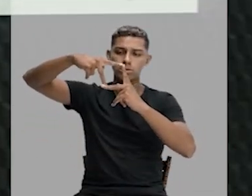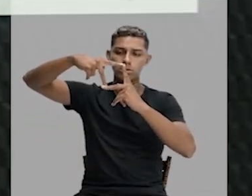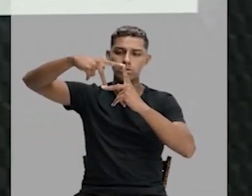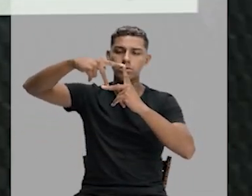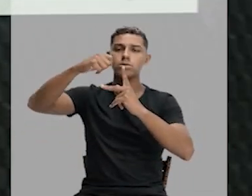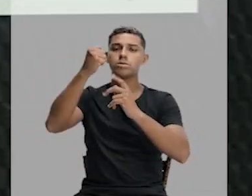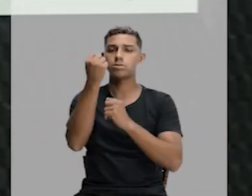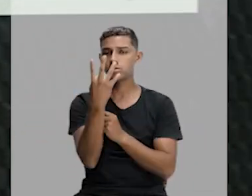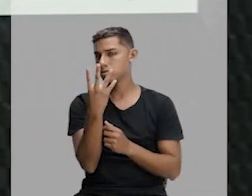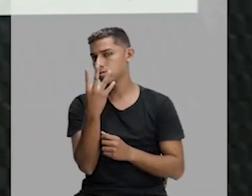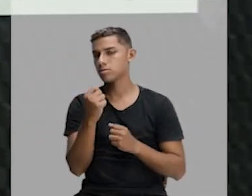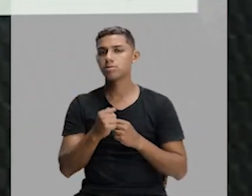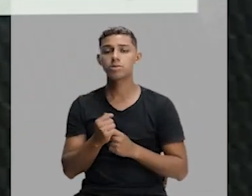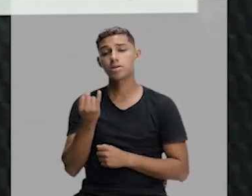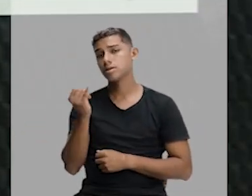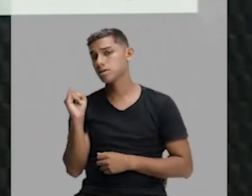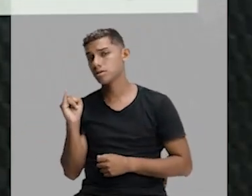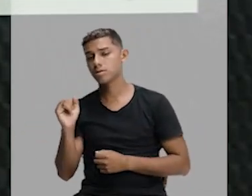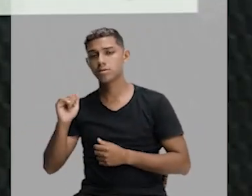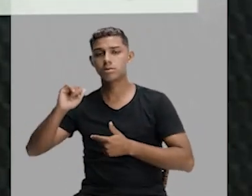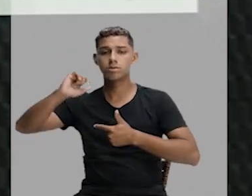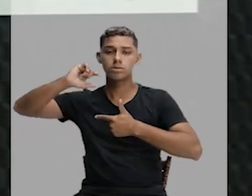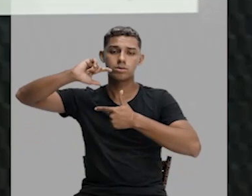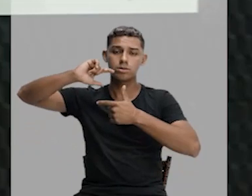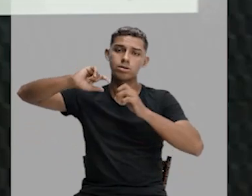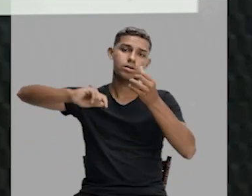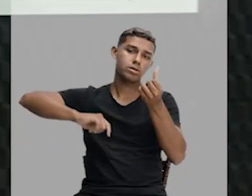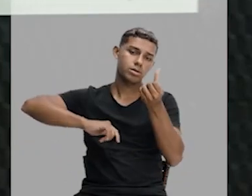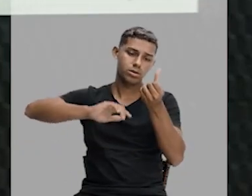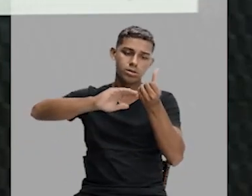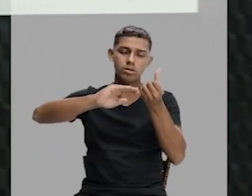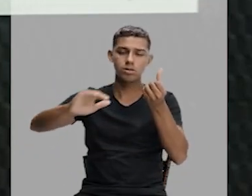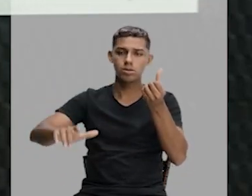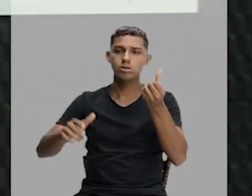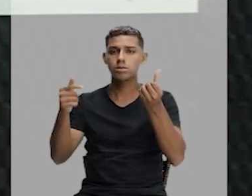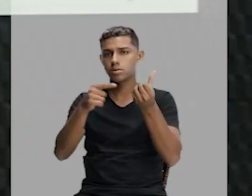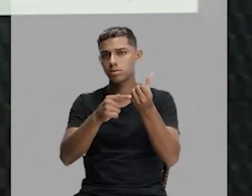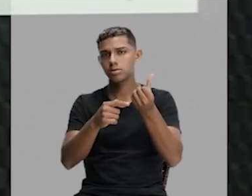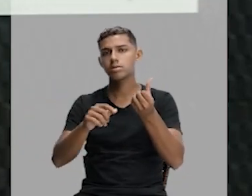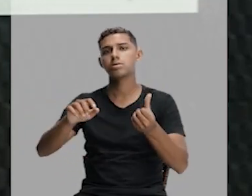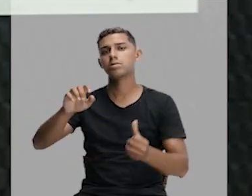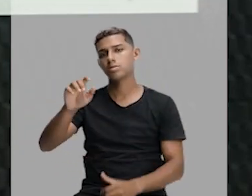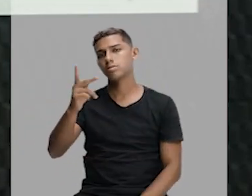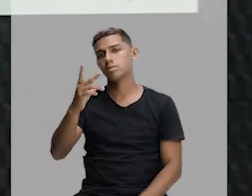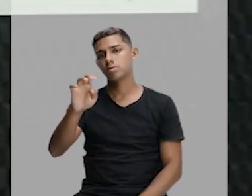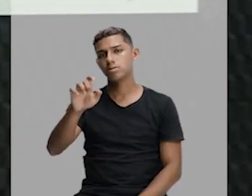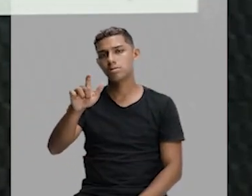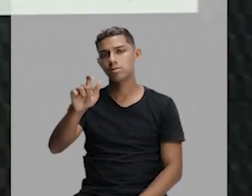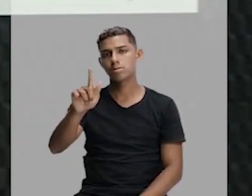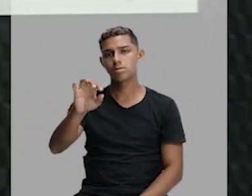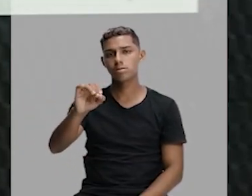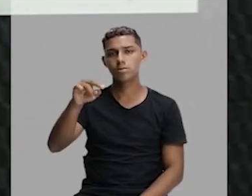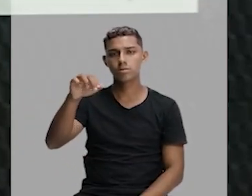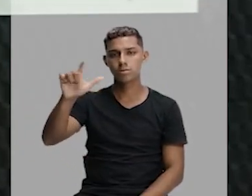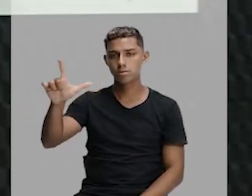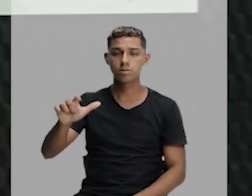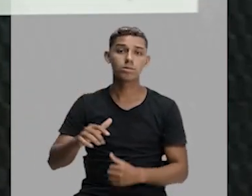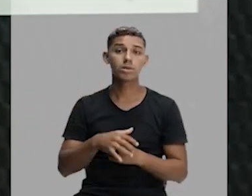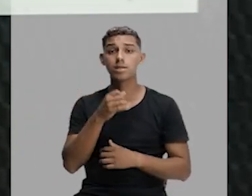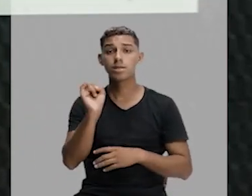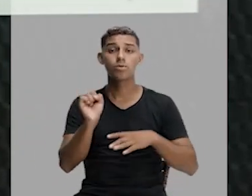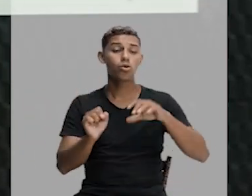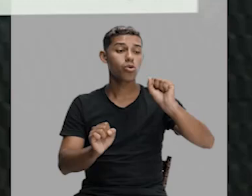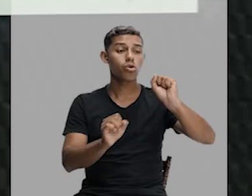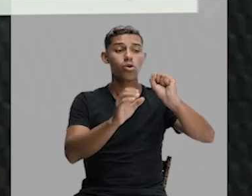prisma quadrangular. Se for um hexágono, é um prisma hexagonal. Se for um